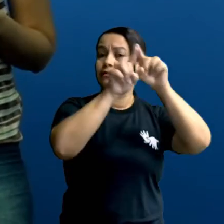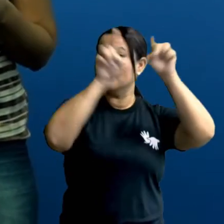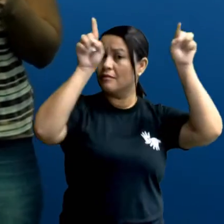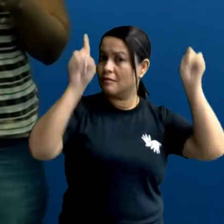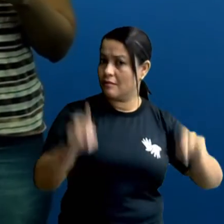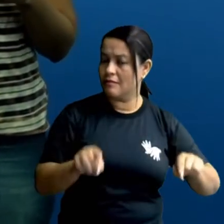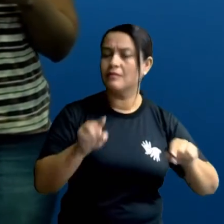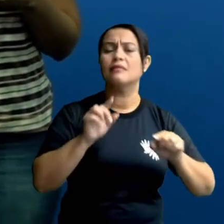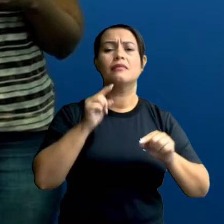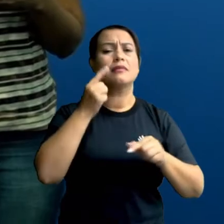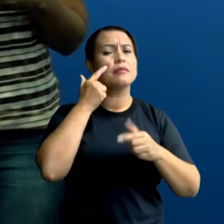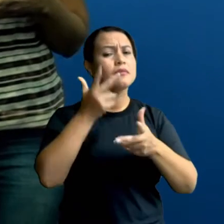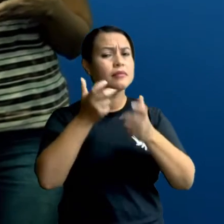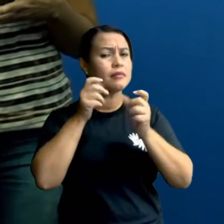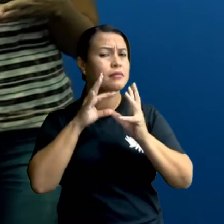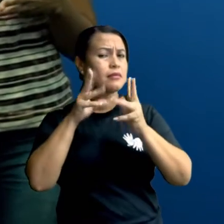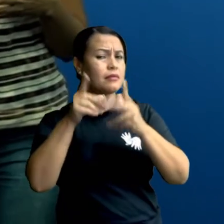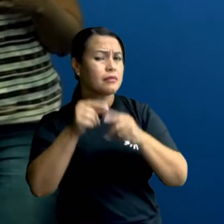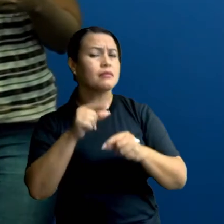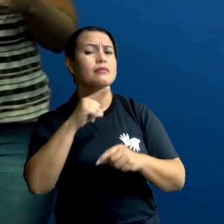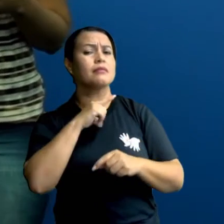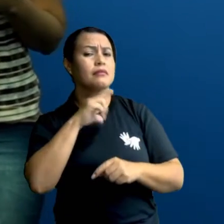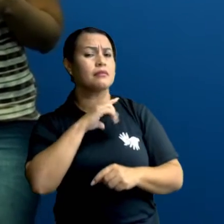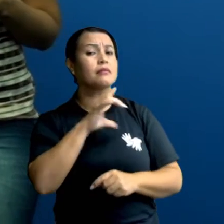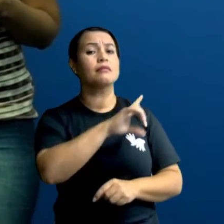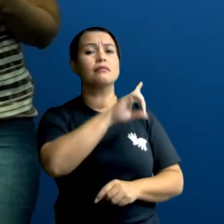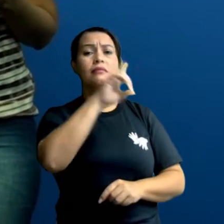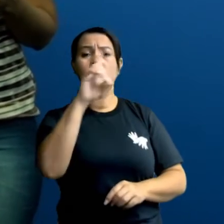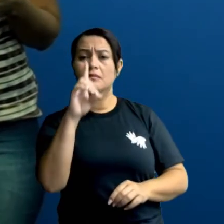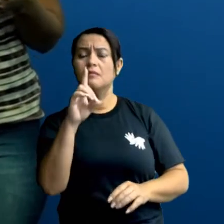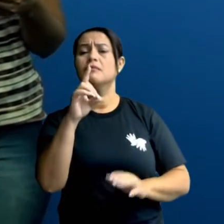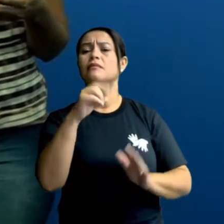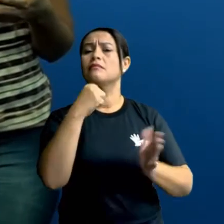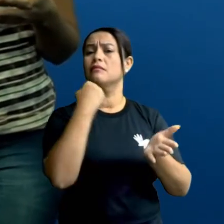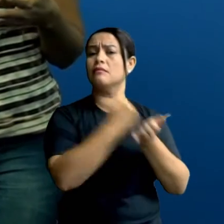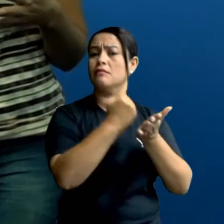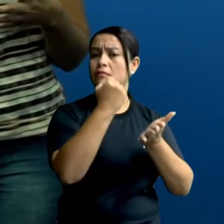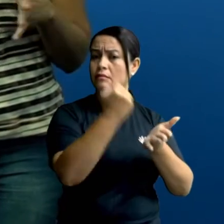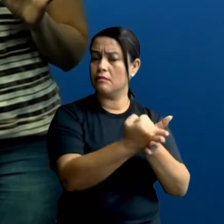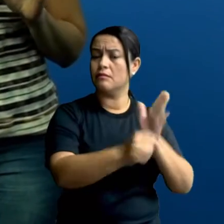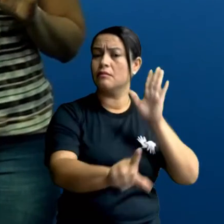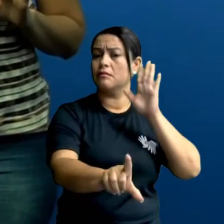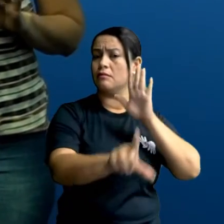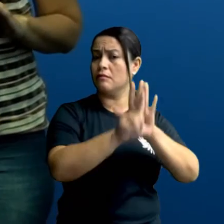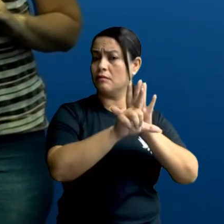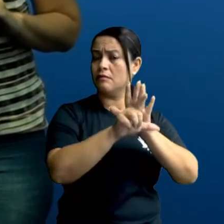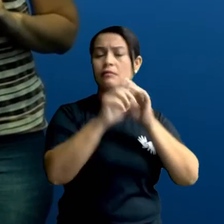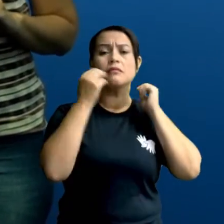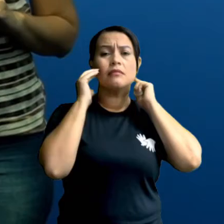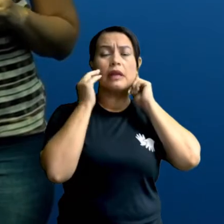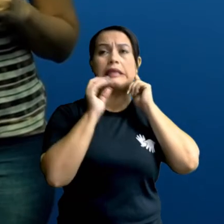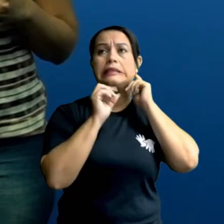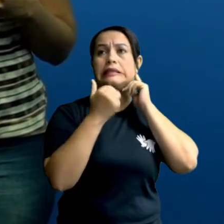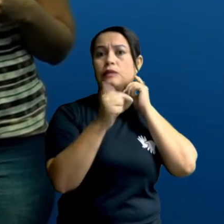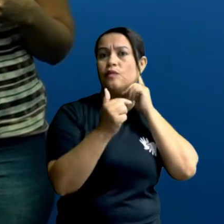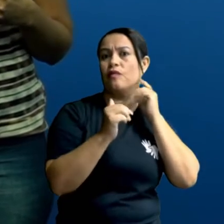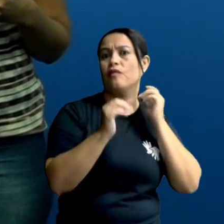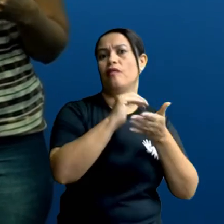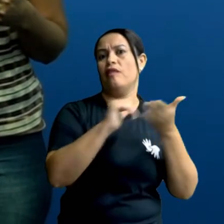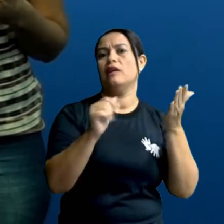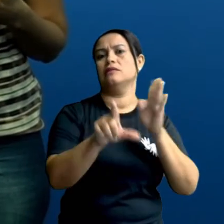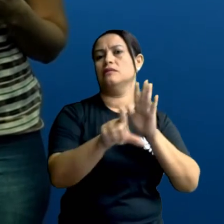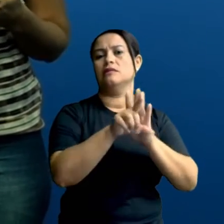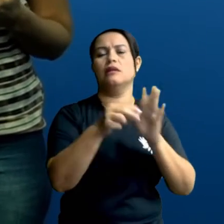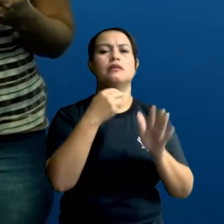tudo foi datado, né, e documentado através das leis, né? Então, sem as leis, a gente não